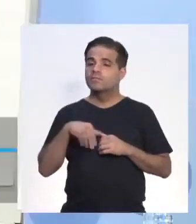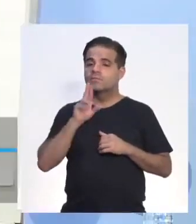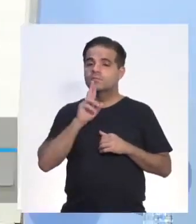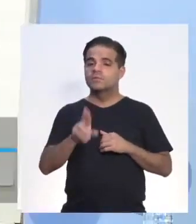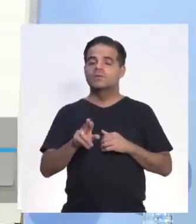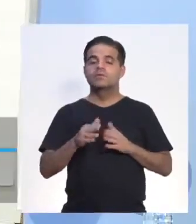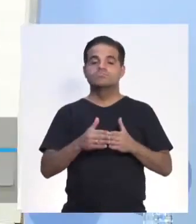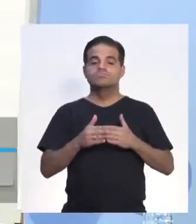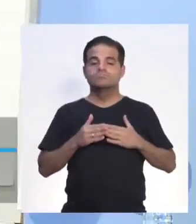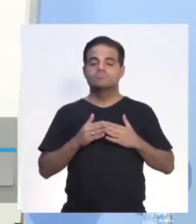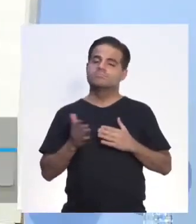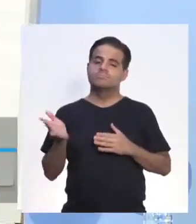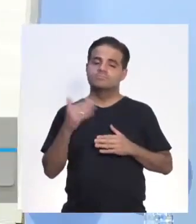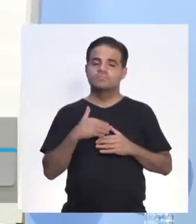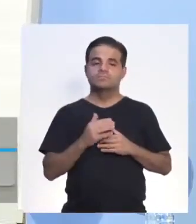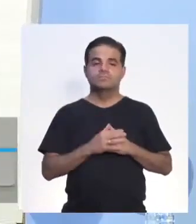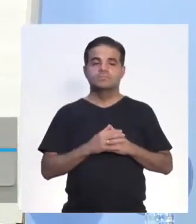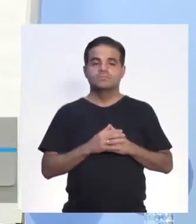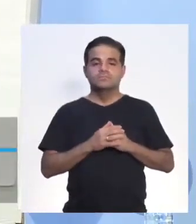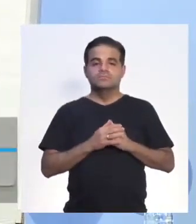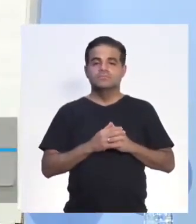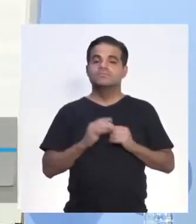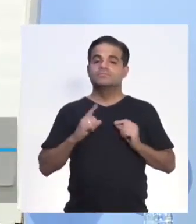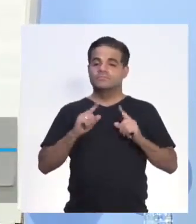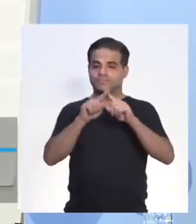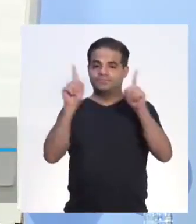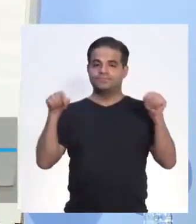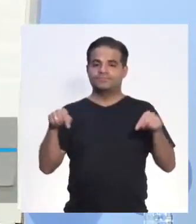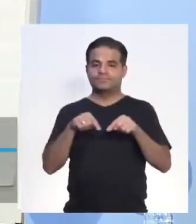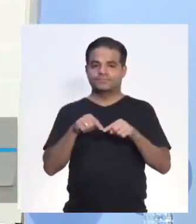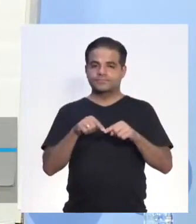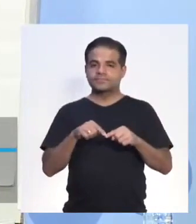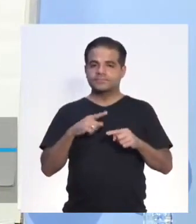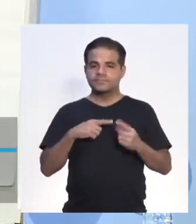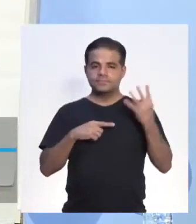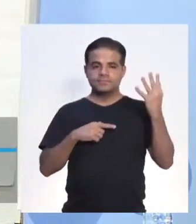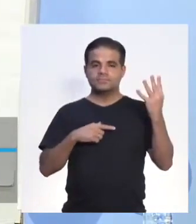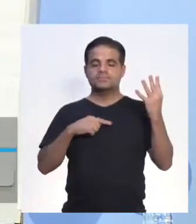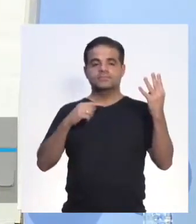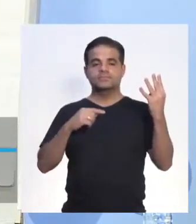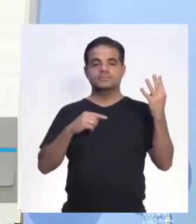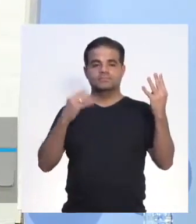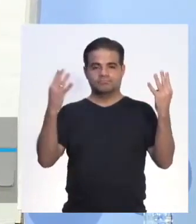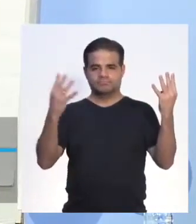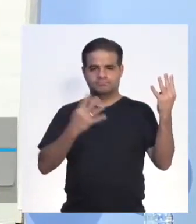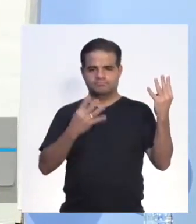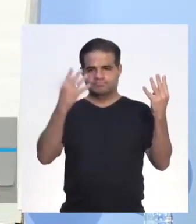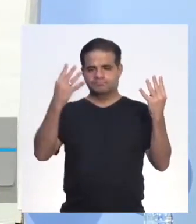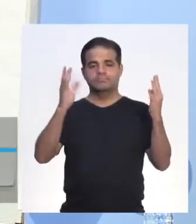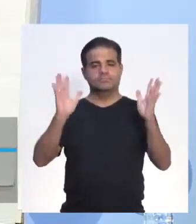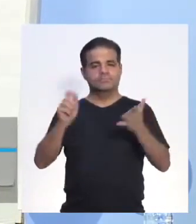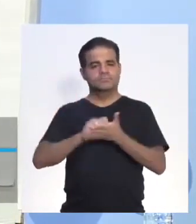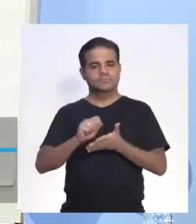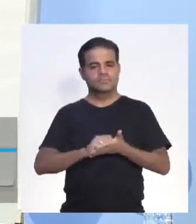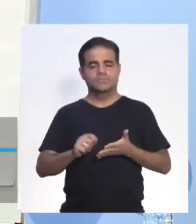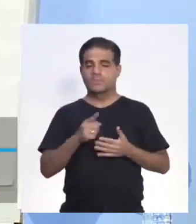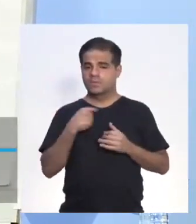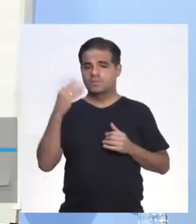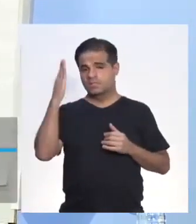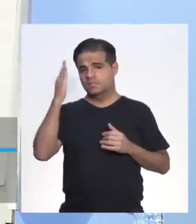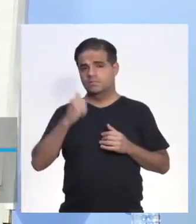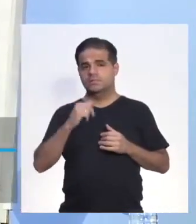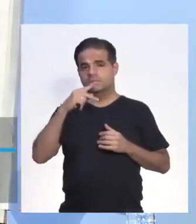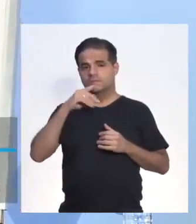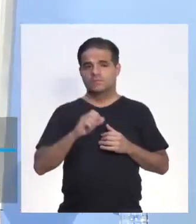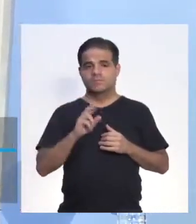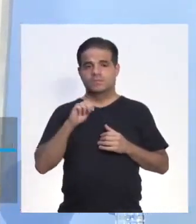sim. Então, venham comigo. A gente tinha lá o retângulo, tinha os 4 lados, já anotei os lados iguais aí. A gente sabia que o